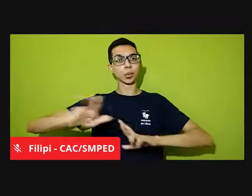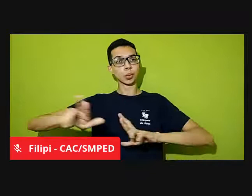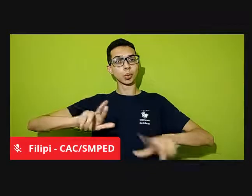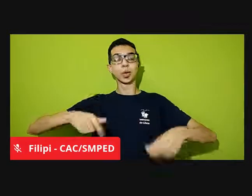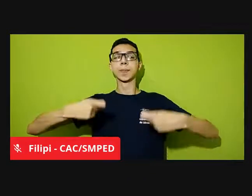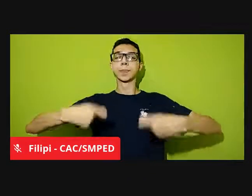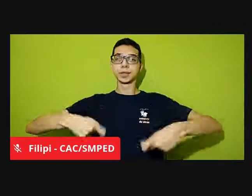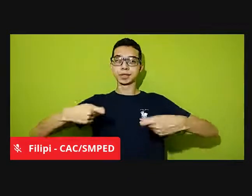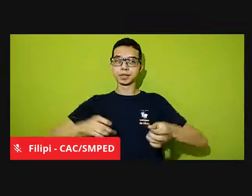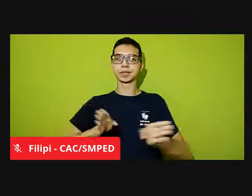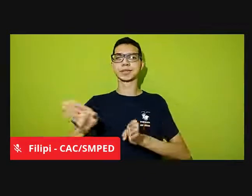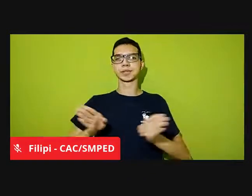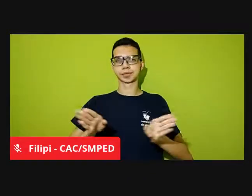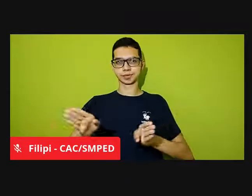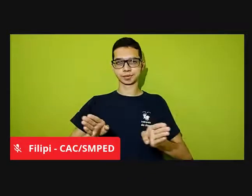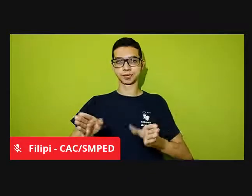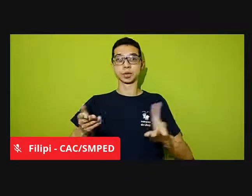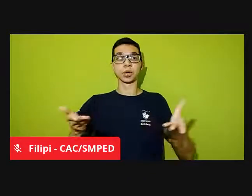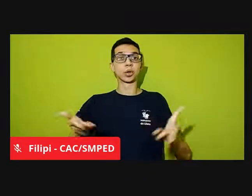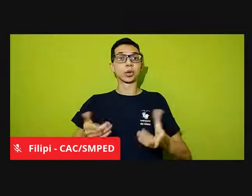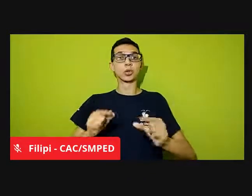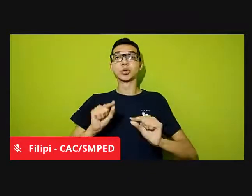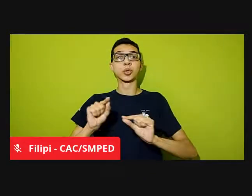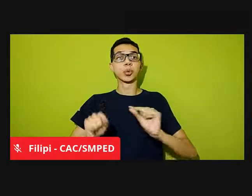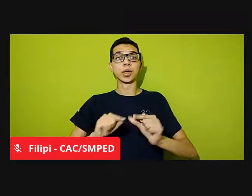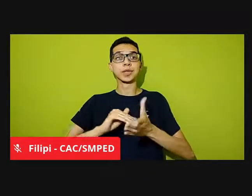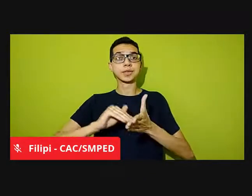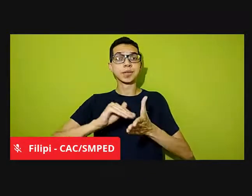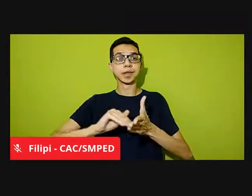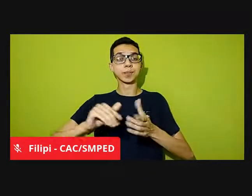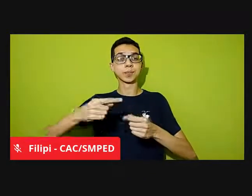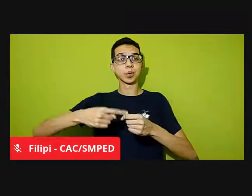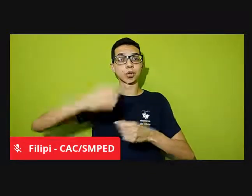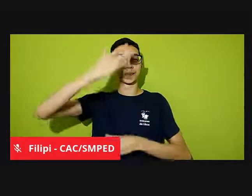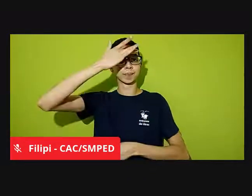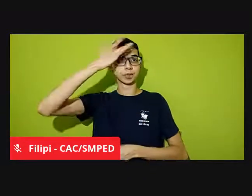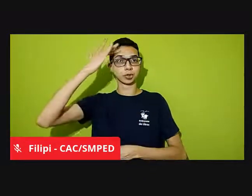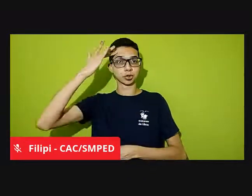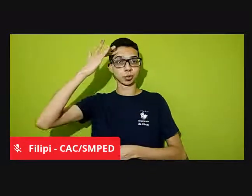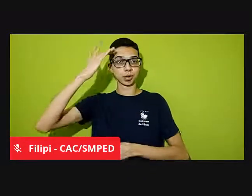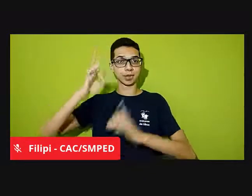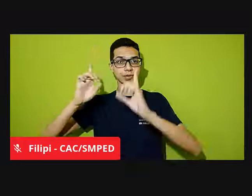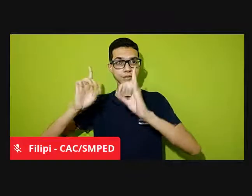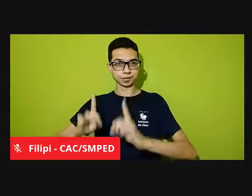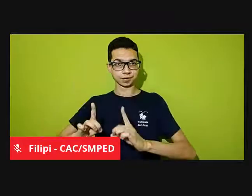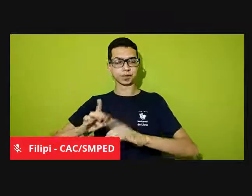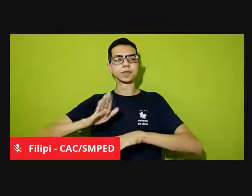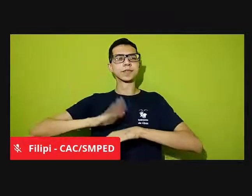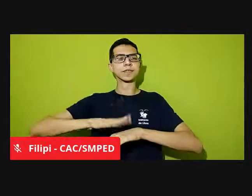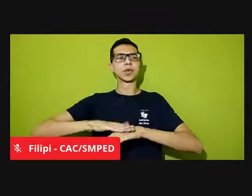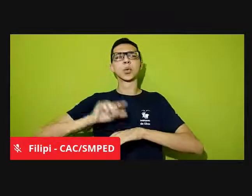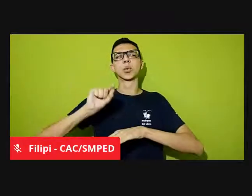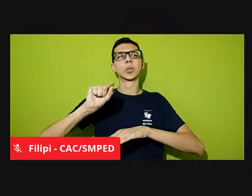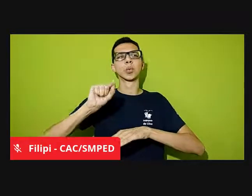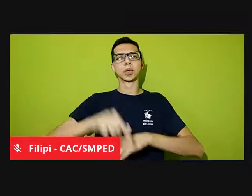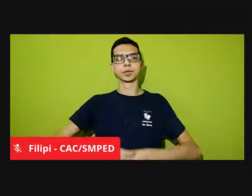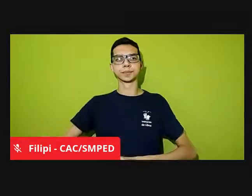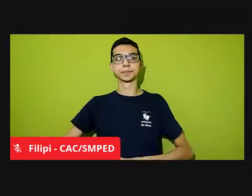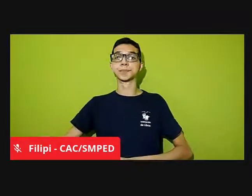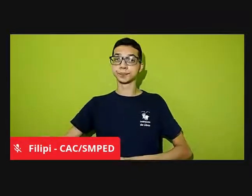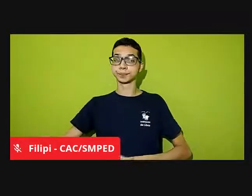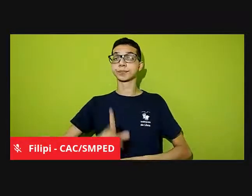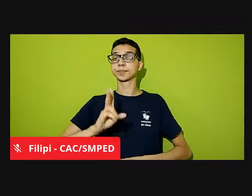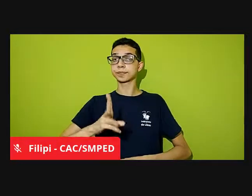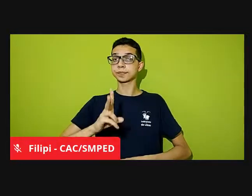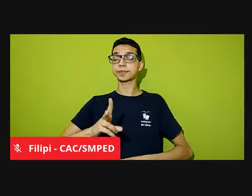o que nós fazemos na Secretaria Municipal da Pessoa com Deficiência é atuar aí de forma transversal,